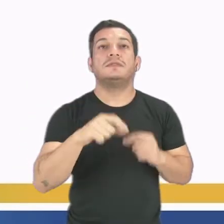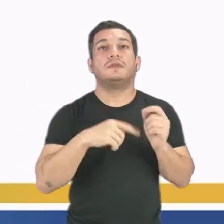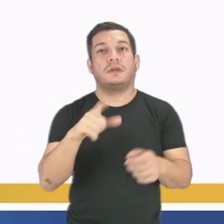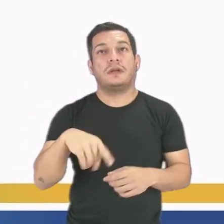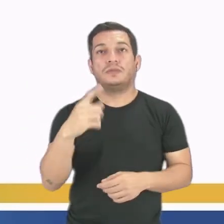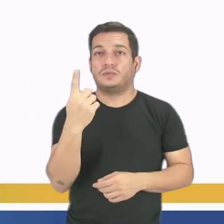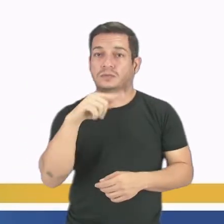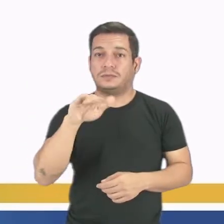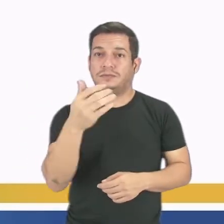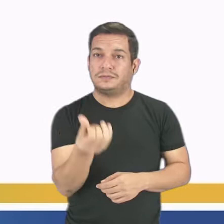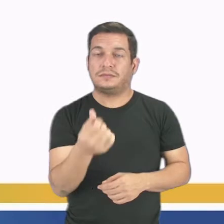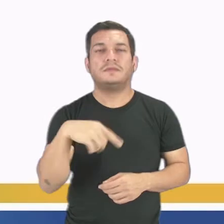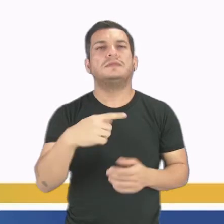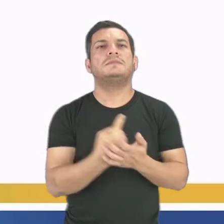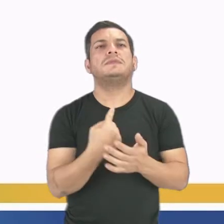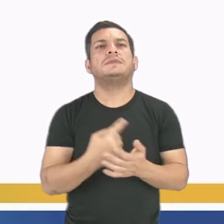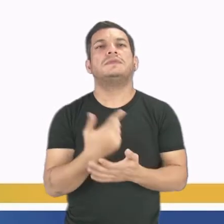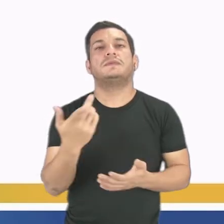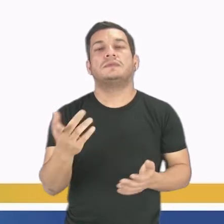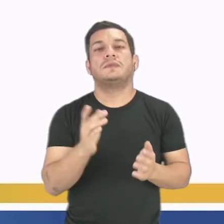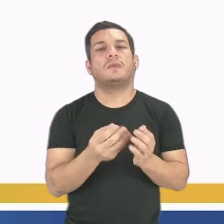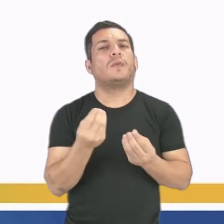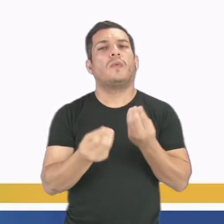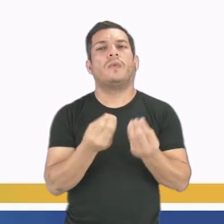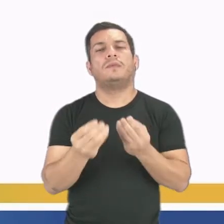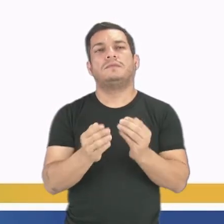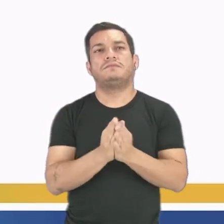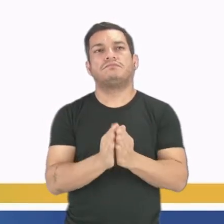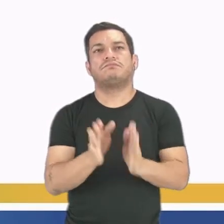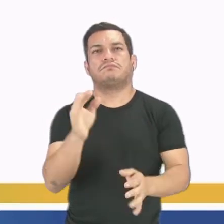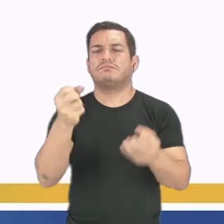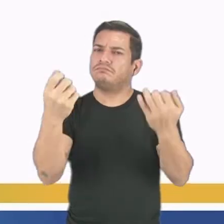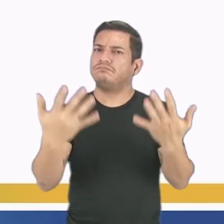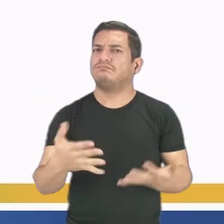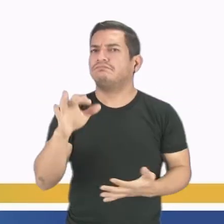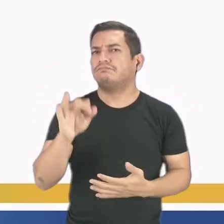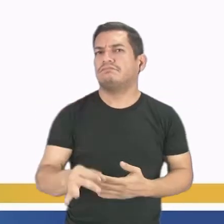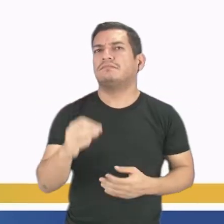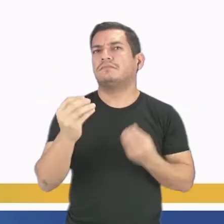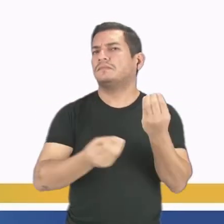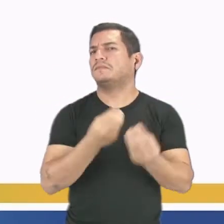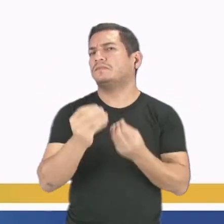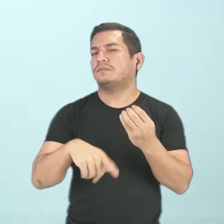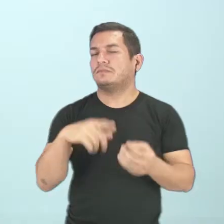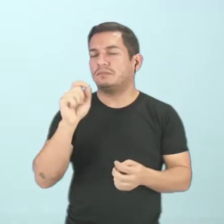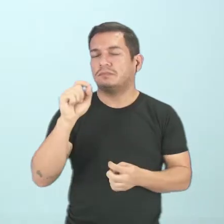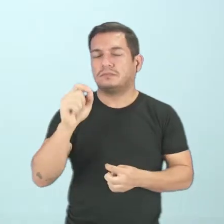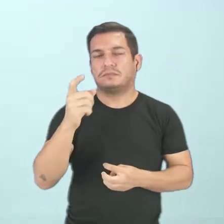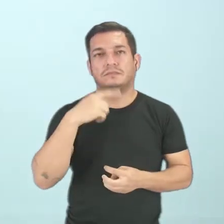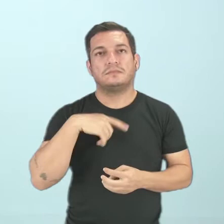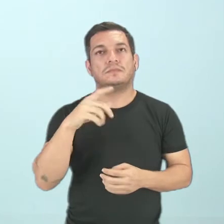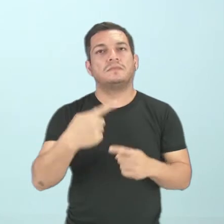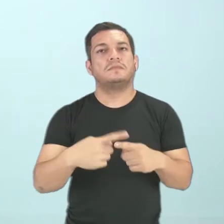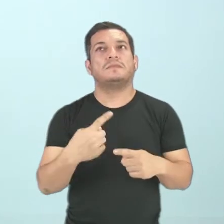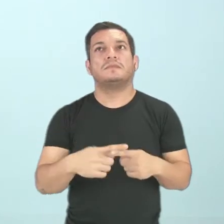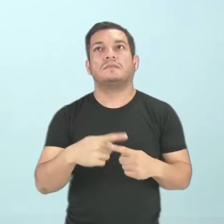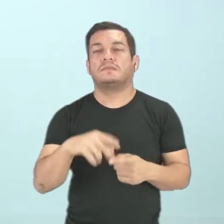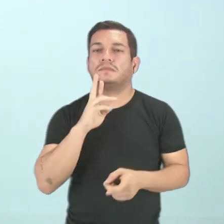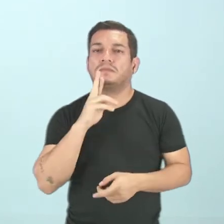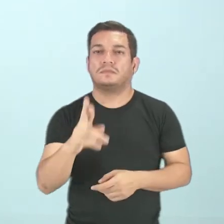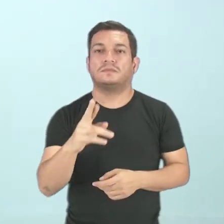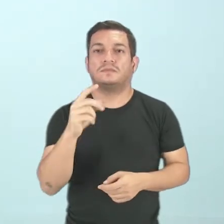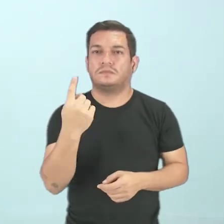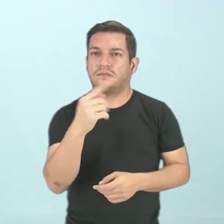1/6. E aí você me pergunta, professor, como que é isso? Explica direito pra gente essa ideia de o porquê esse